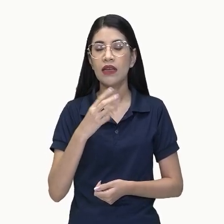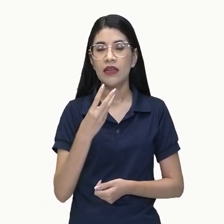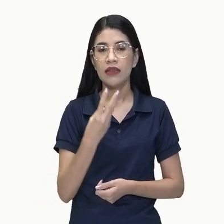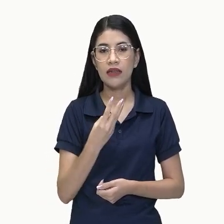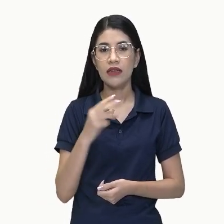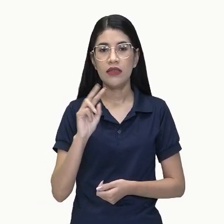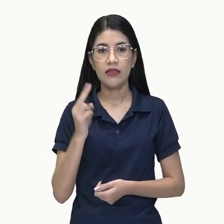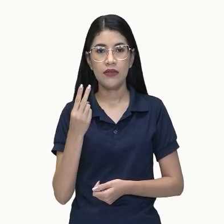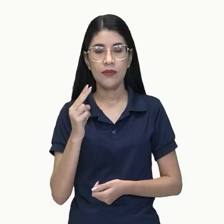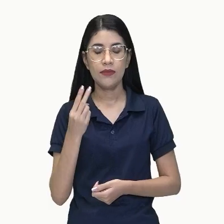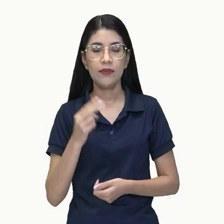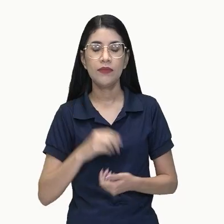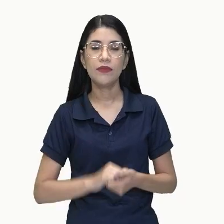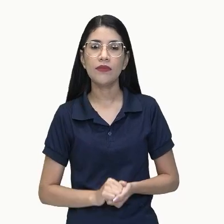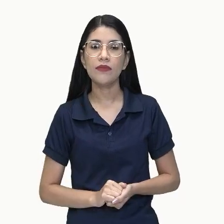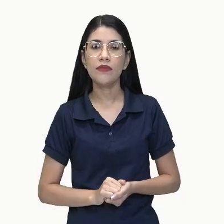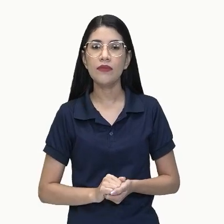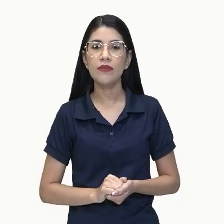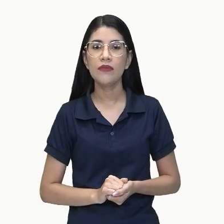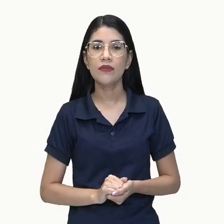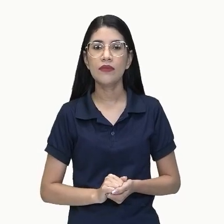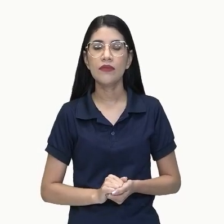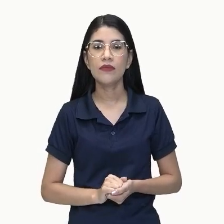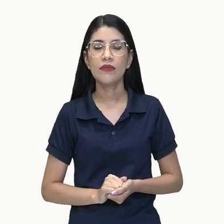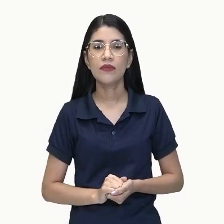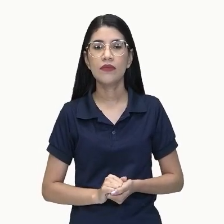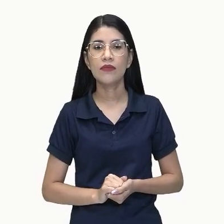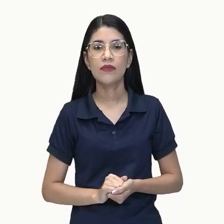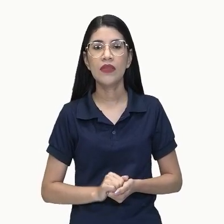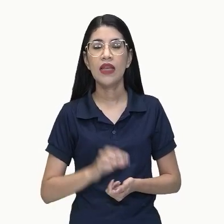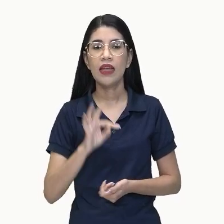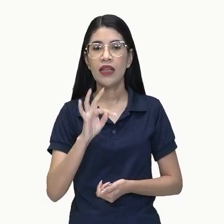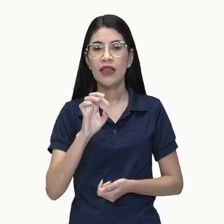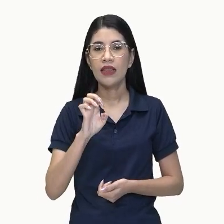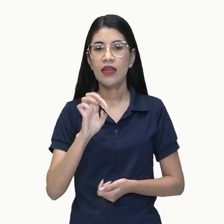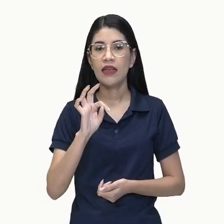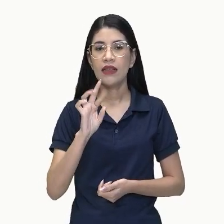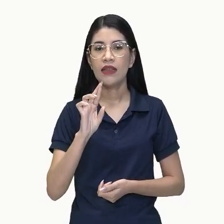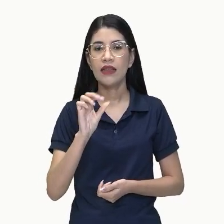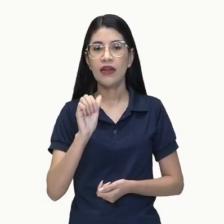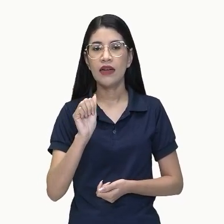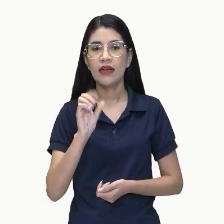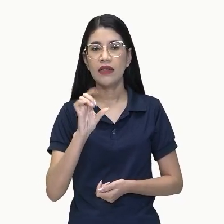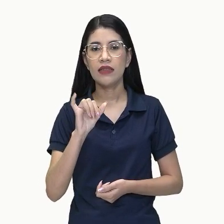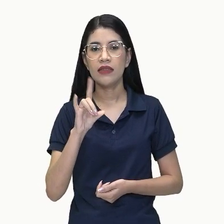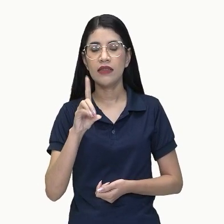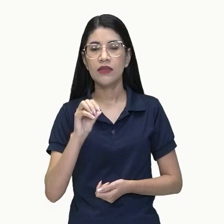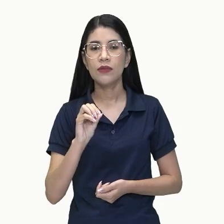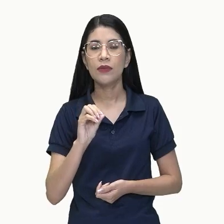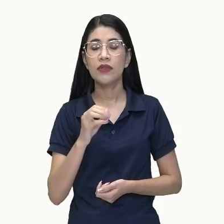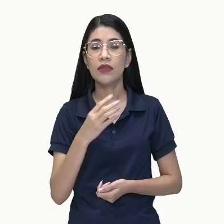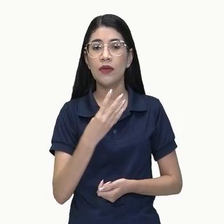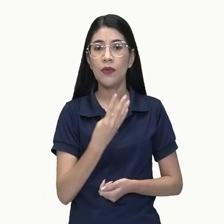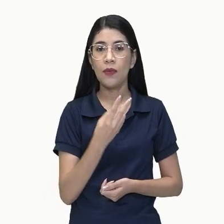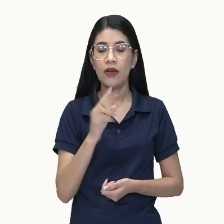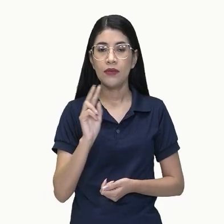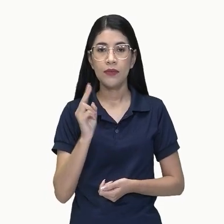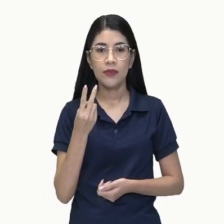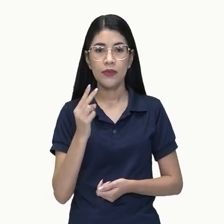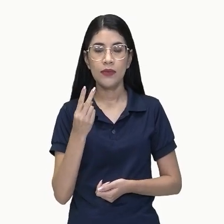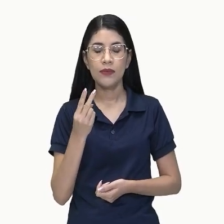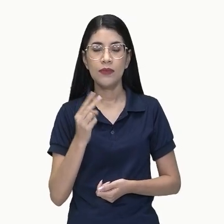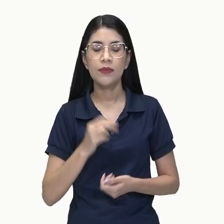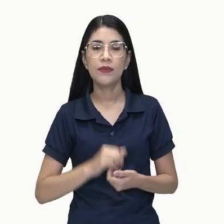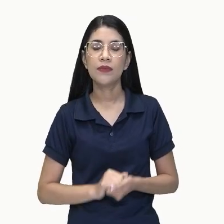né, na molécula. E o tetraácido é 4 hidrogênios ionizáveis.